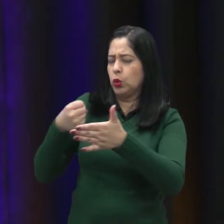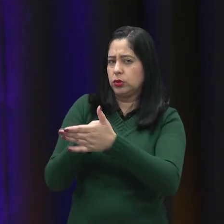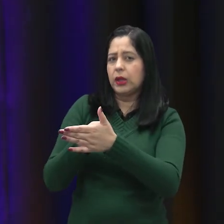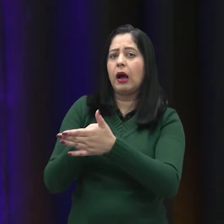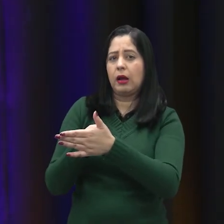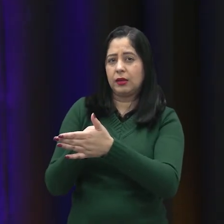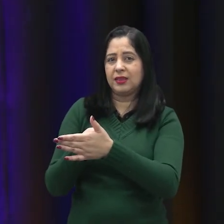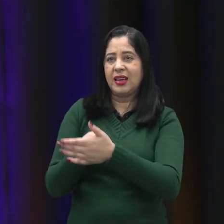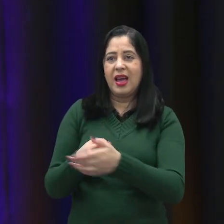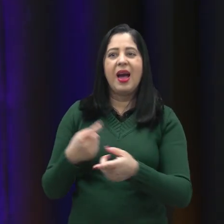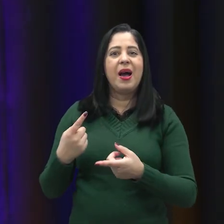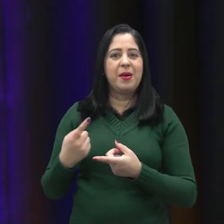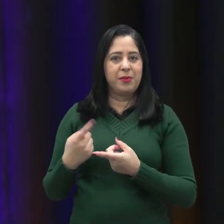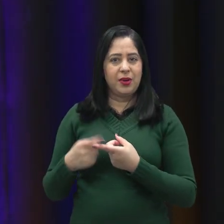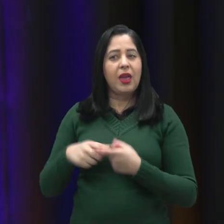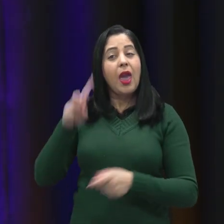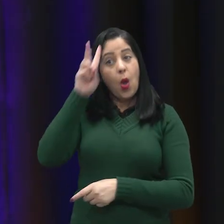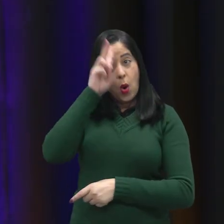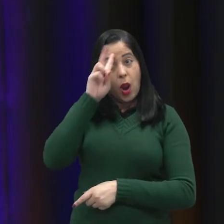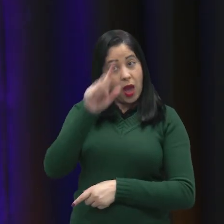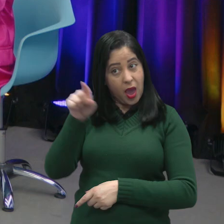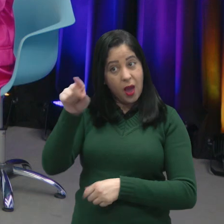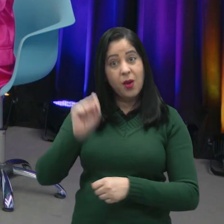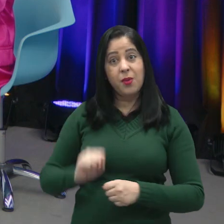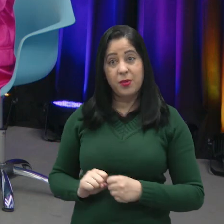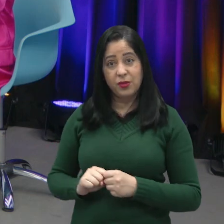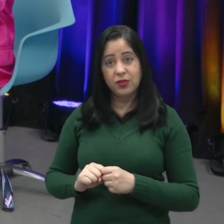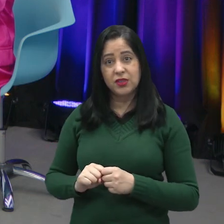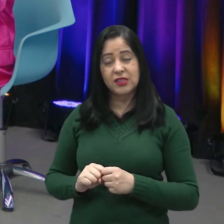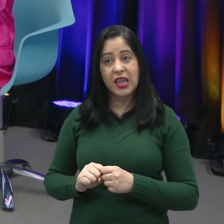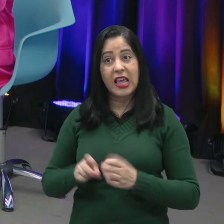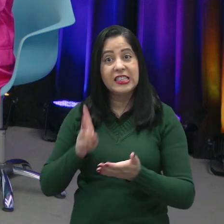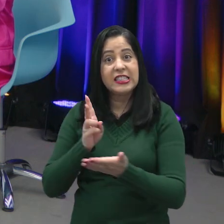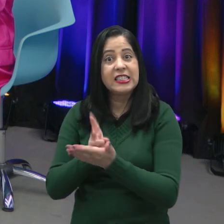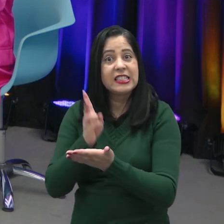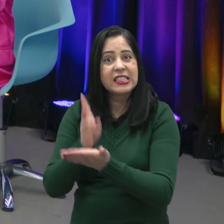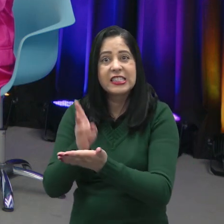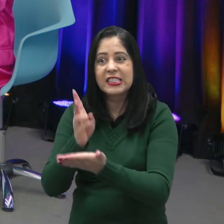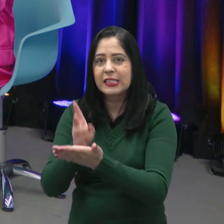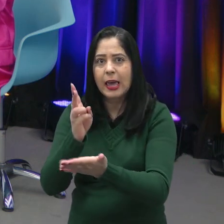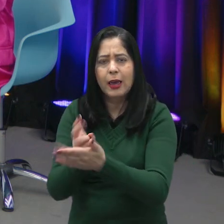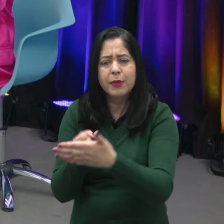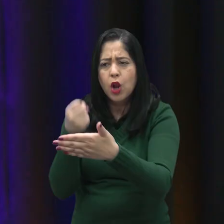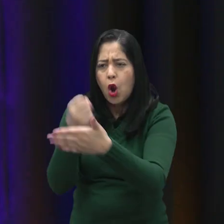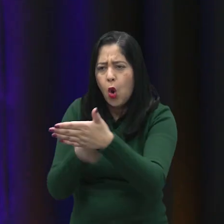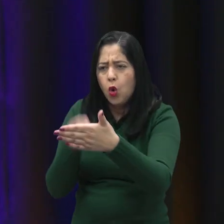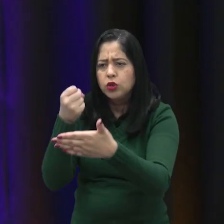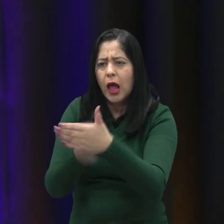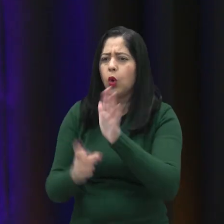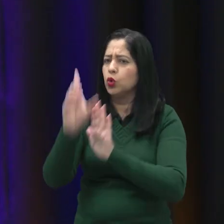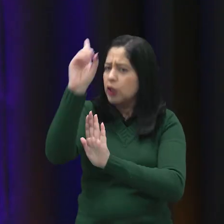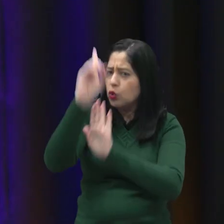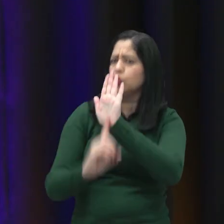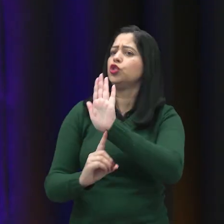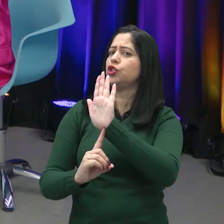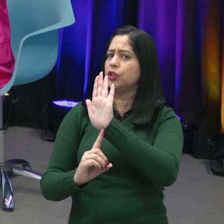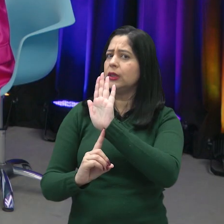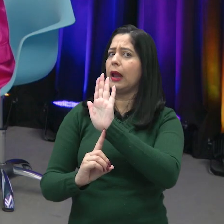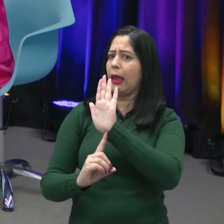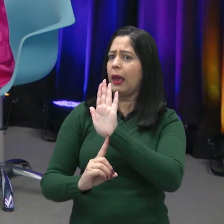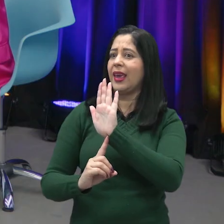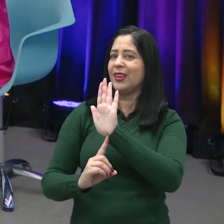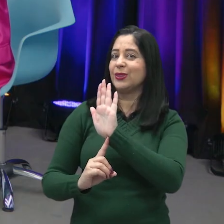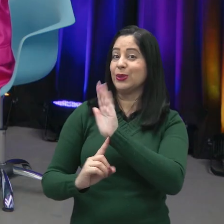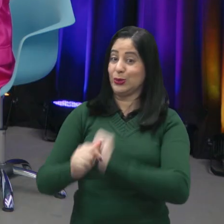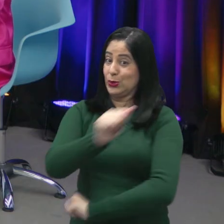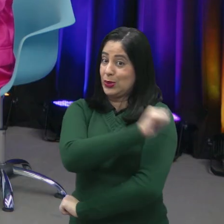da educação física do Marcão, e eu lembro dele ali fazendo os movimentos para poder batalhar pelos direitos dos estudantes ali